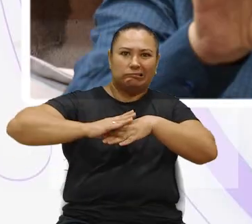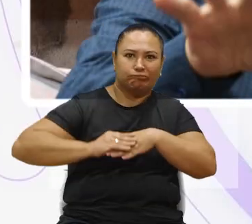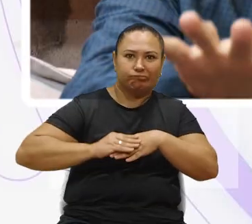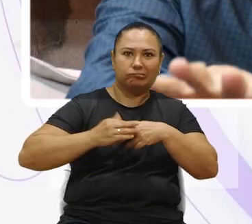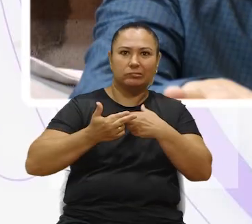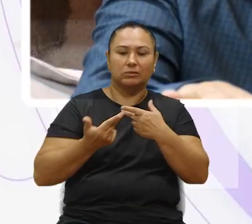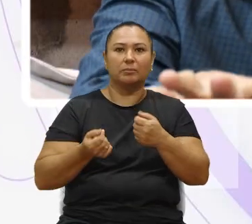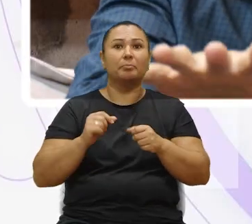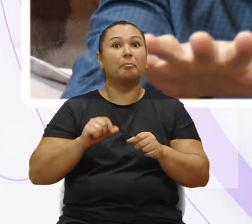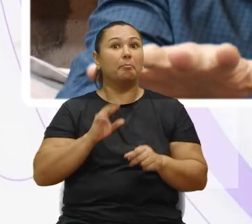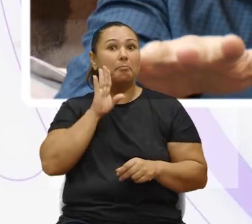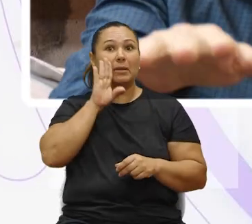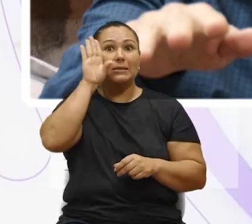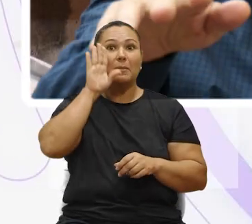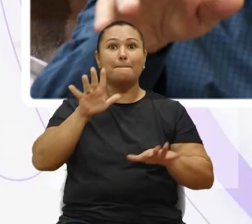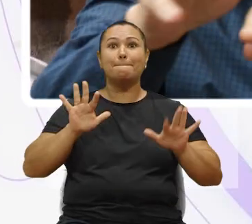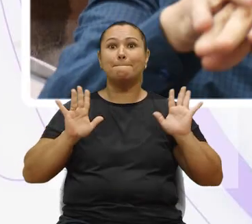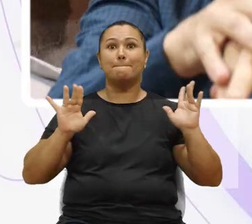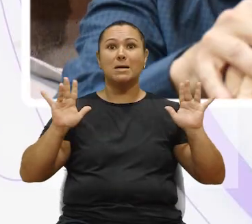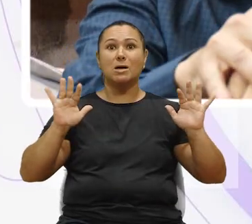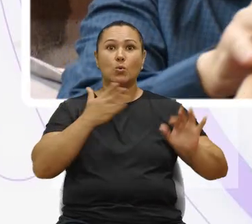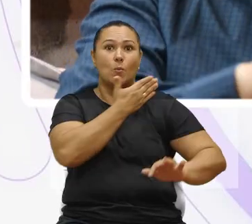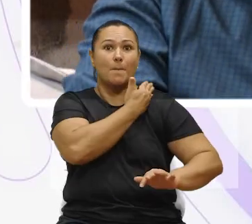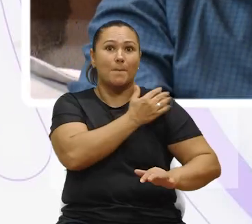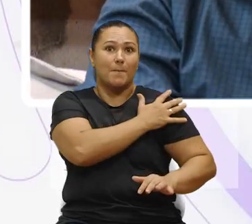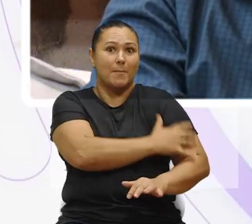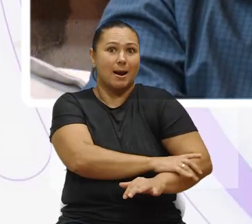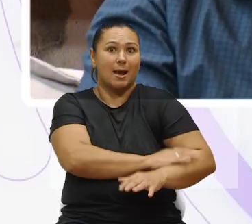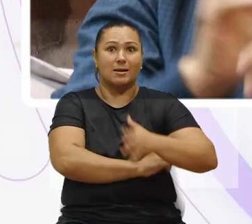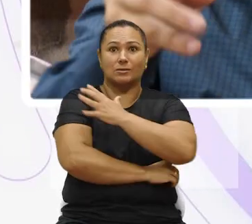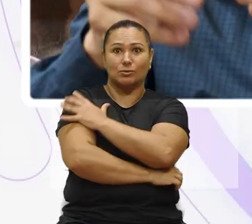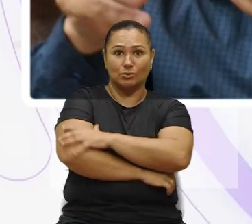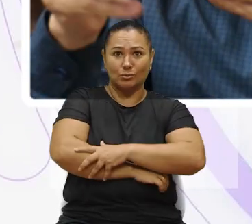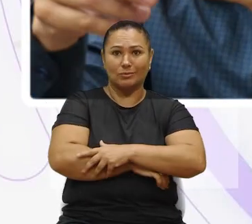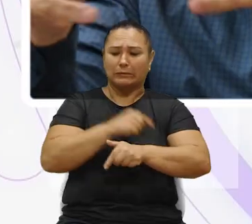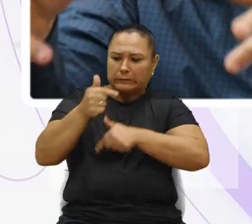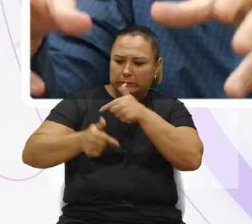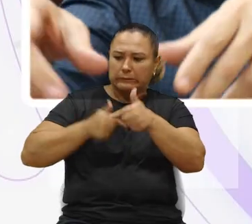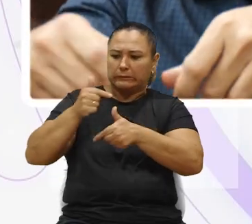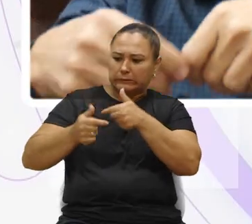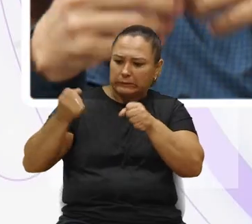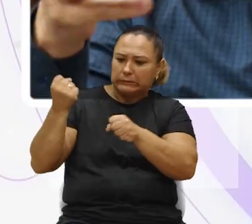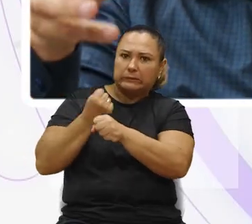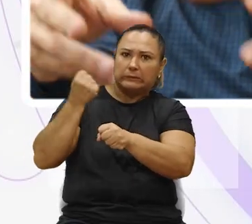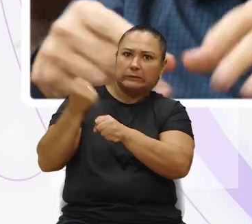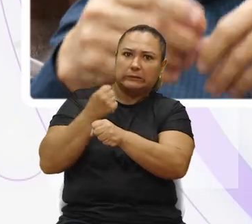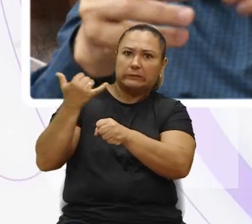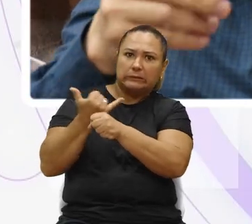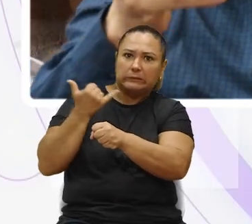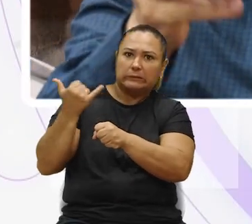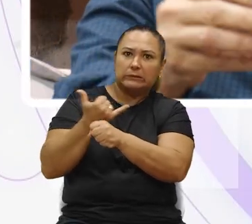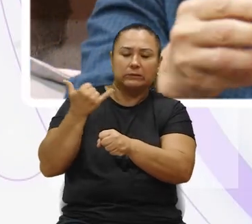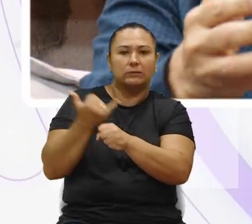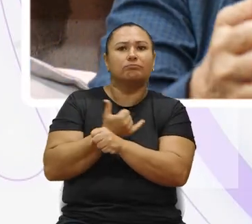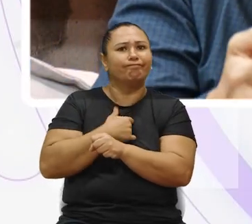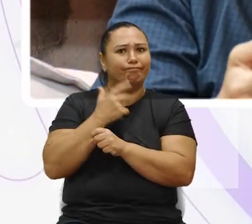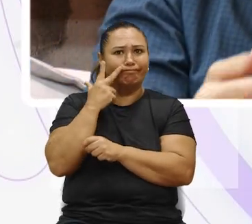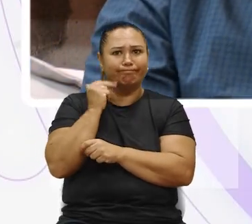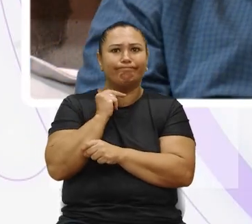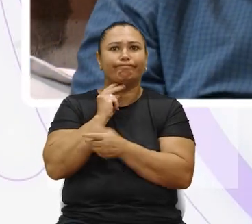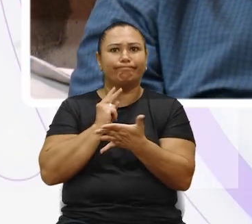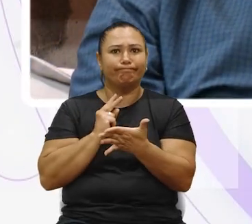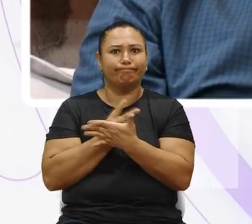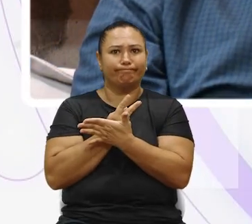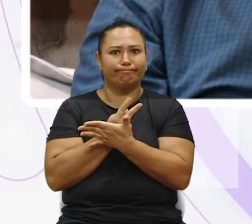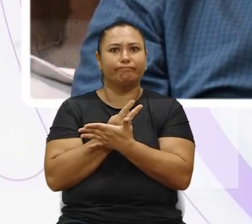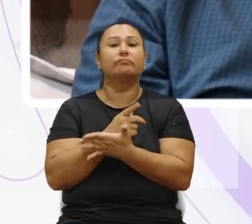laceração, principalmente de membros inferiores, de mãos e braços, né? Porque é muito trabalho, né, em metalúrgica, enfim, e aí é muito comum